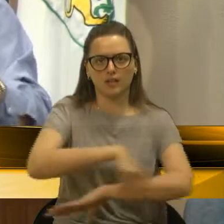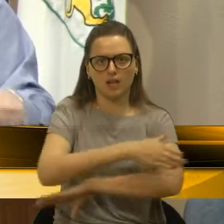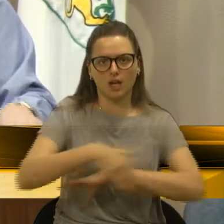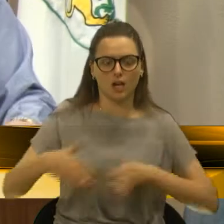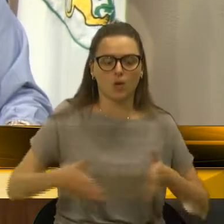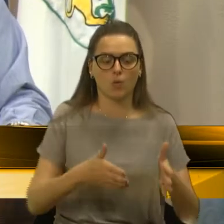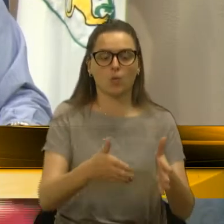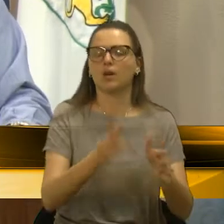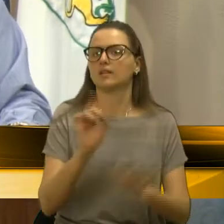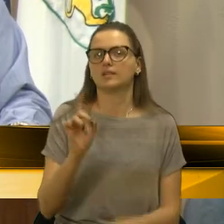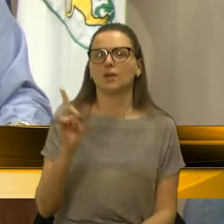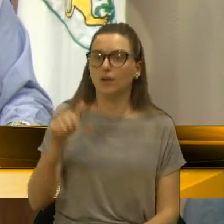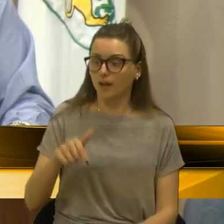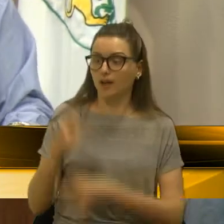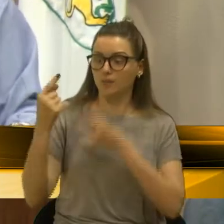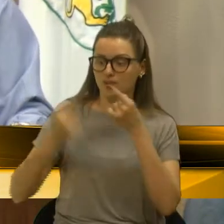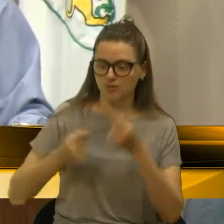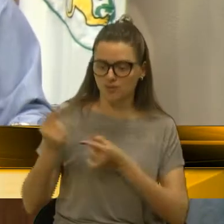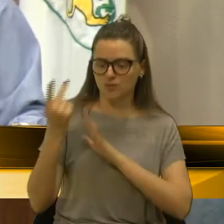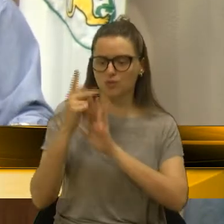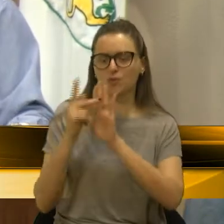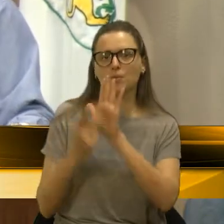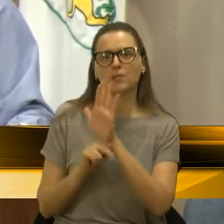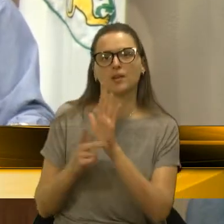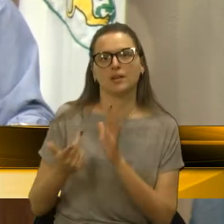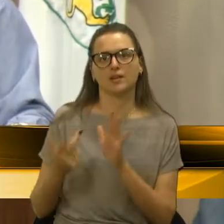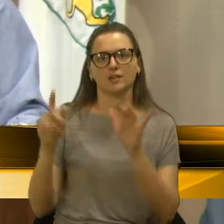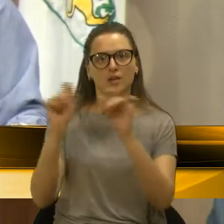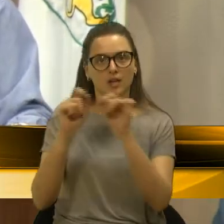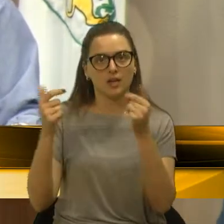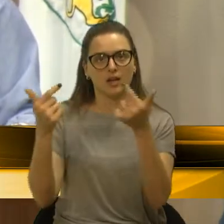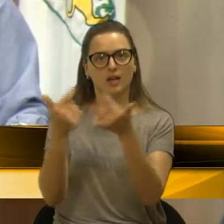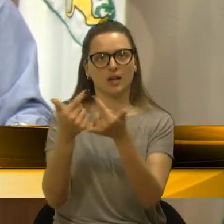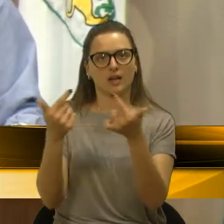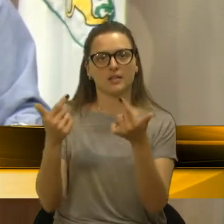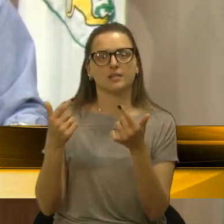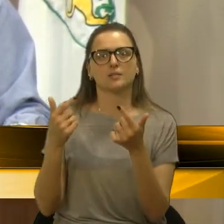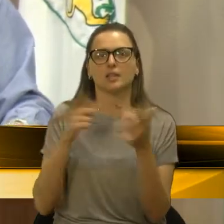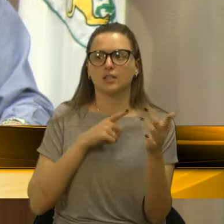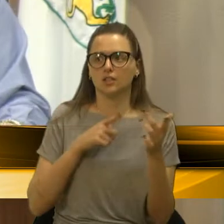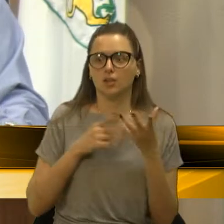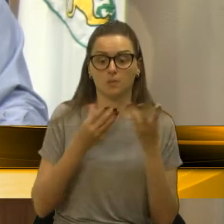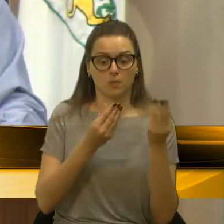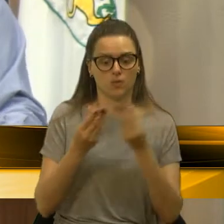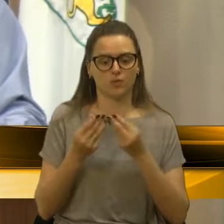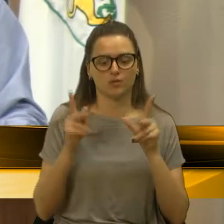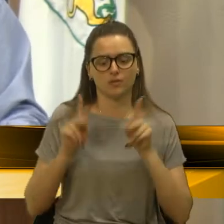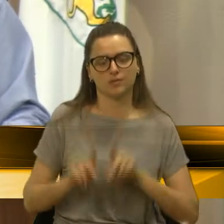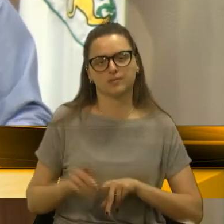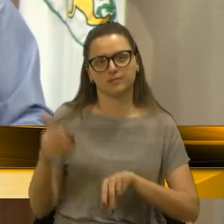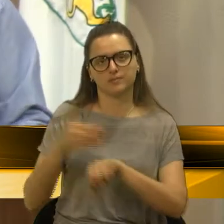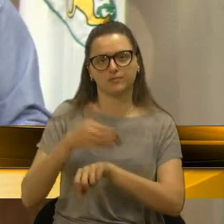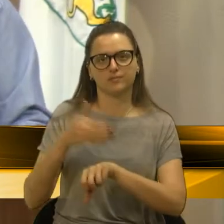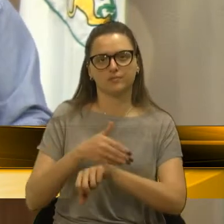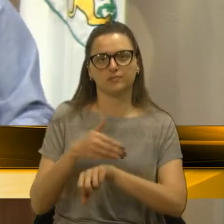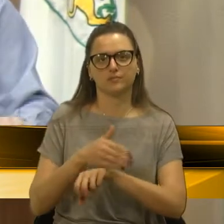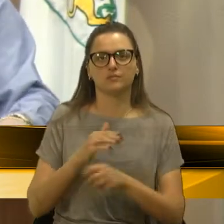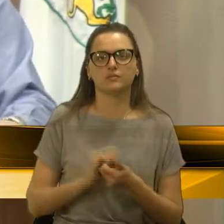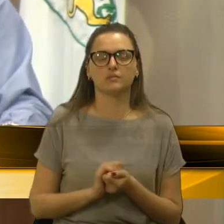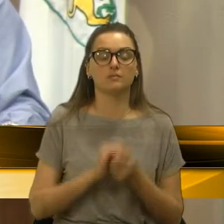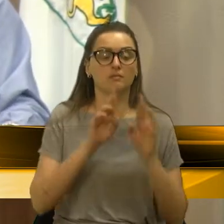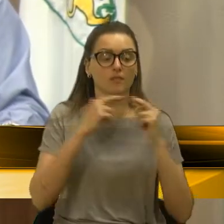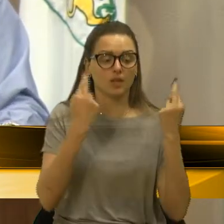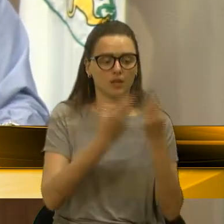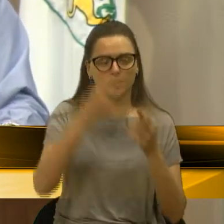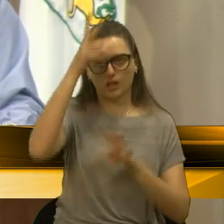discutir exatamente o plano diretor. Assembleias, inclusive, com muita participação popular. A audiência